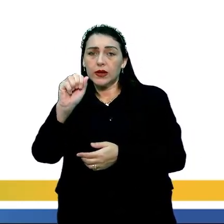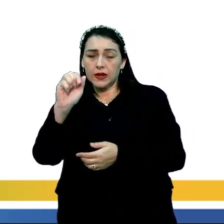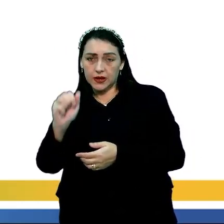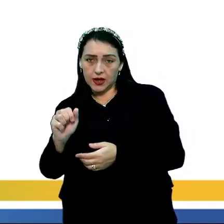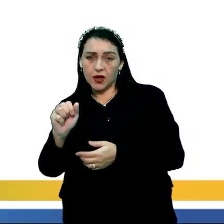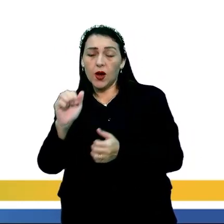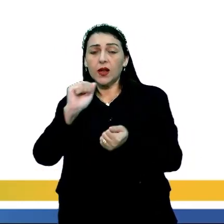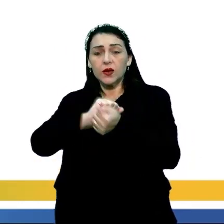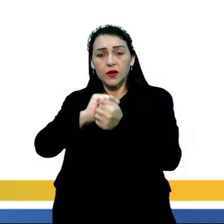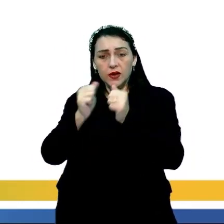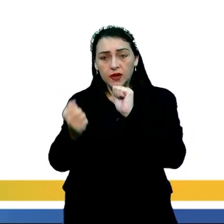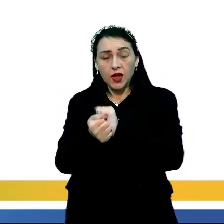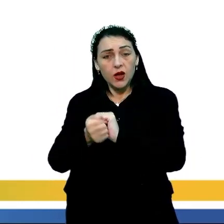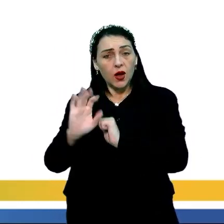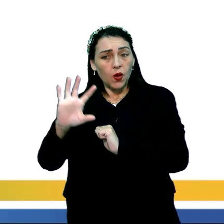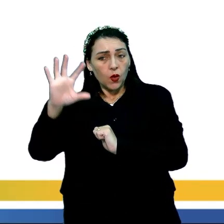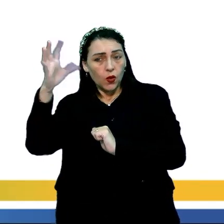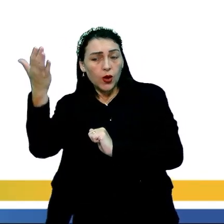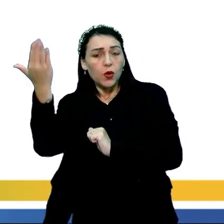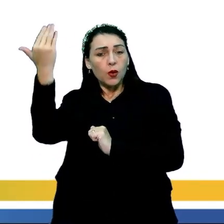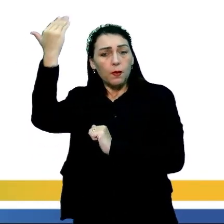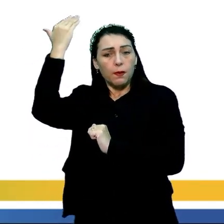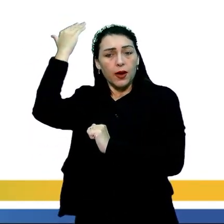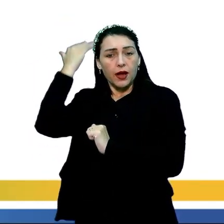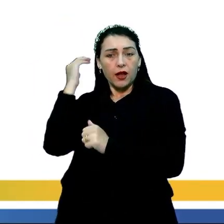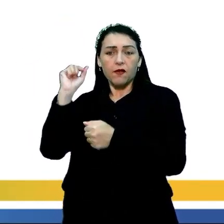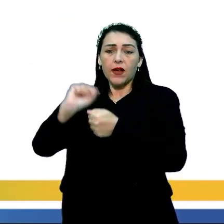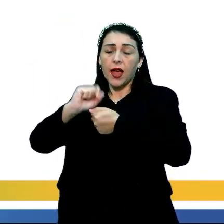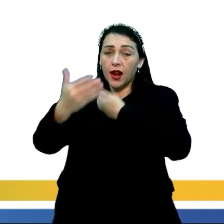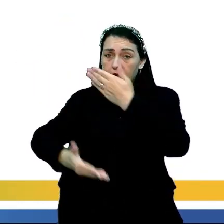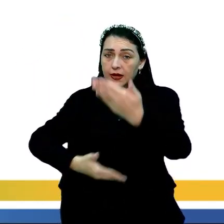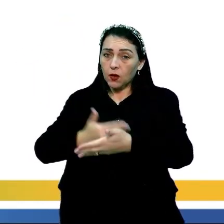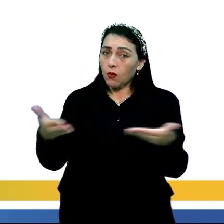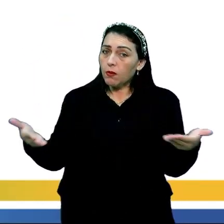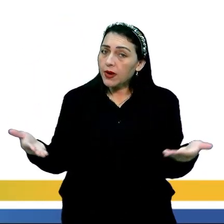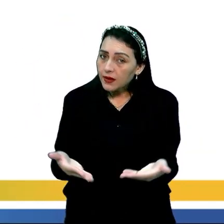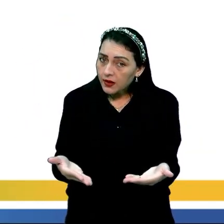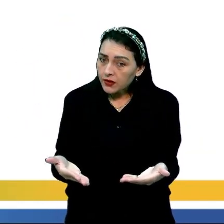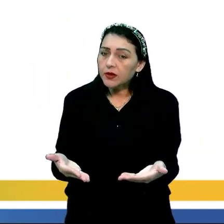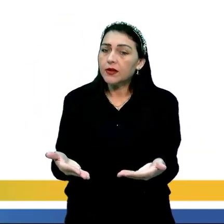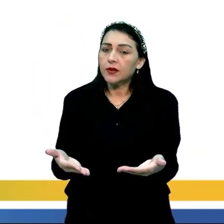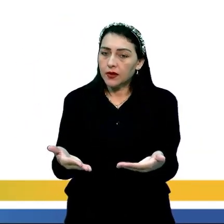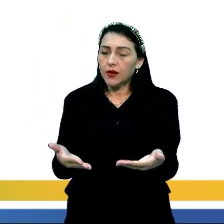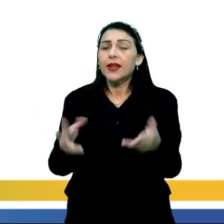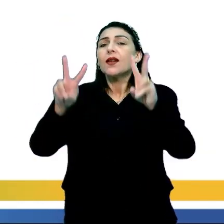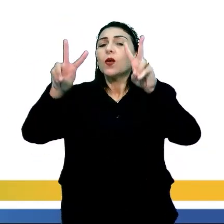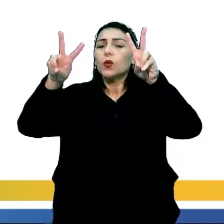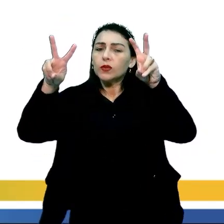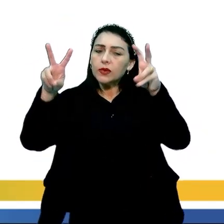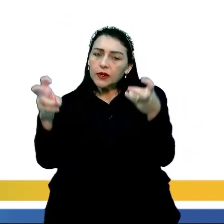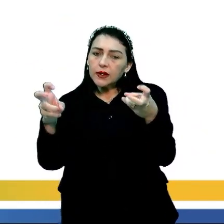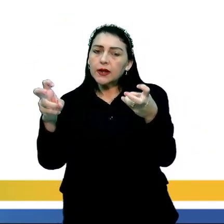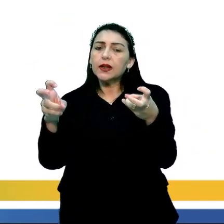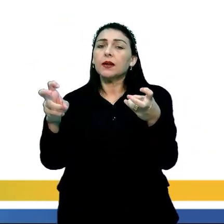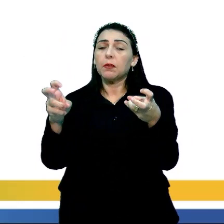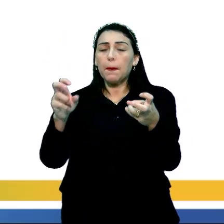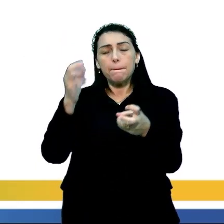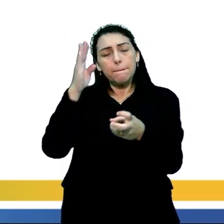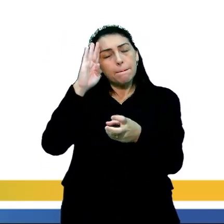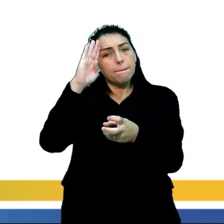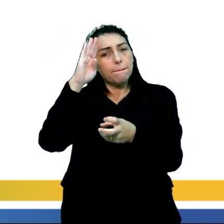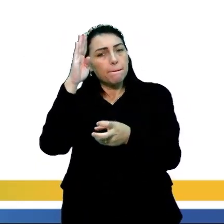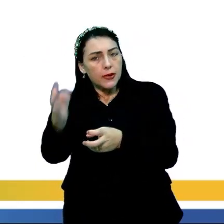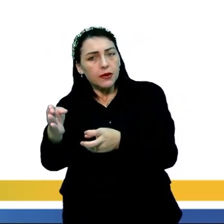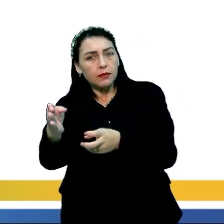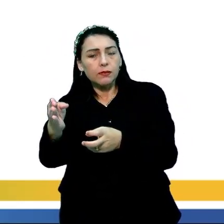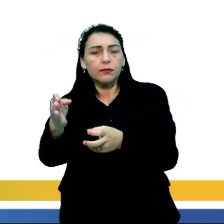de determinado acontecimento do passado que faça relação com o presente e com o tema principalmente.